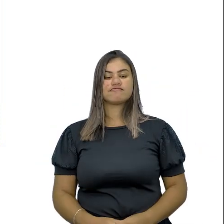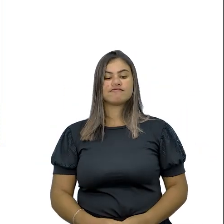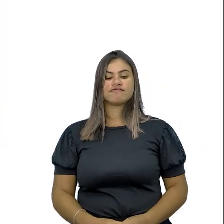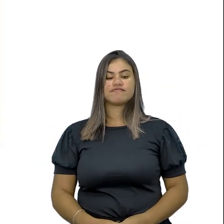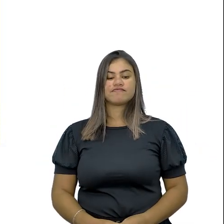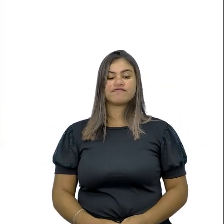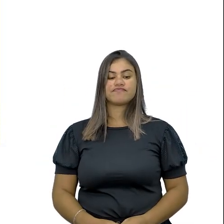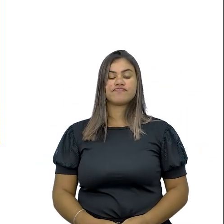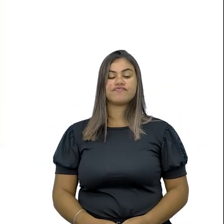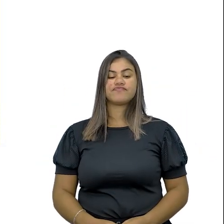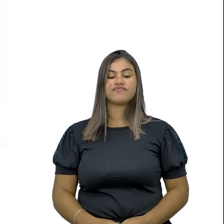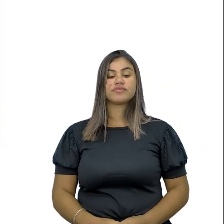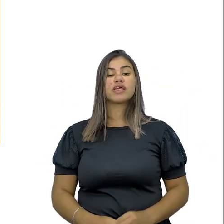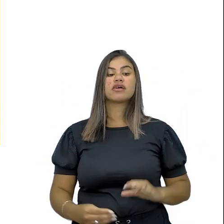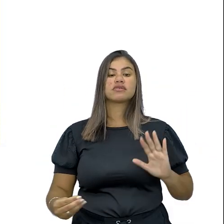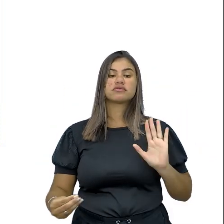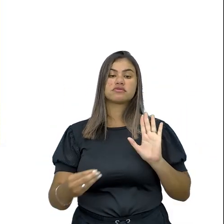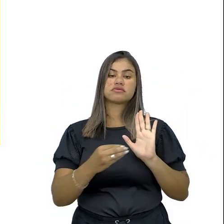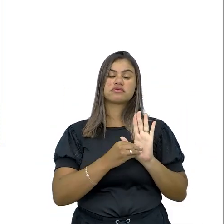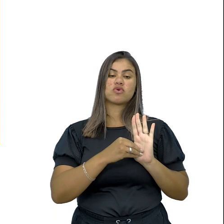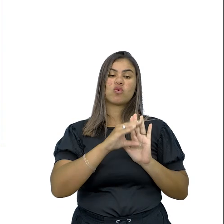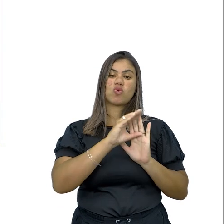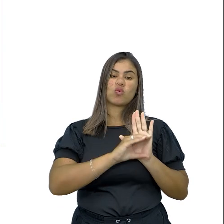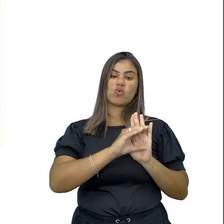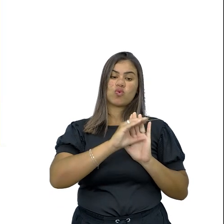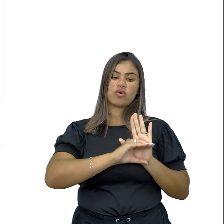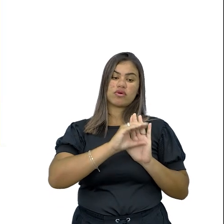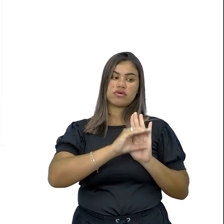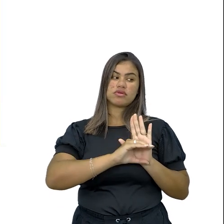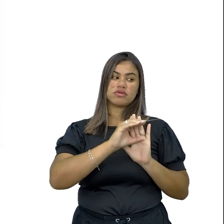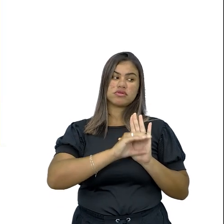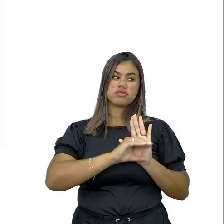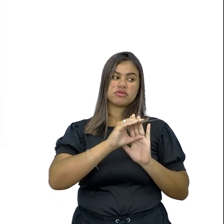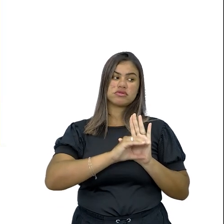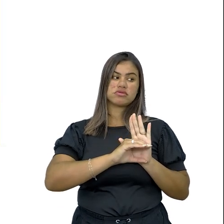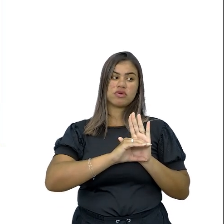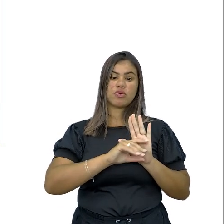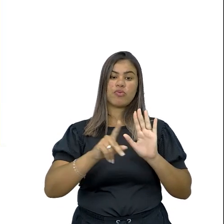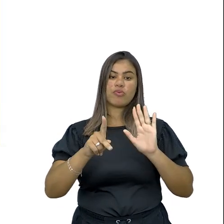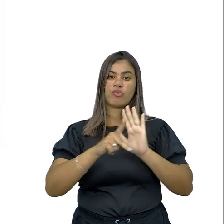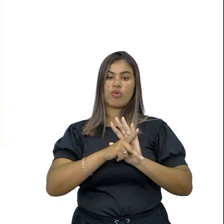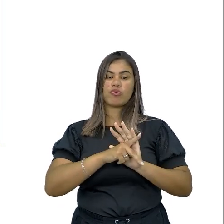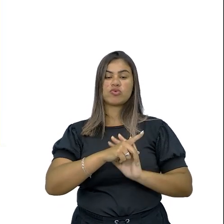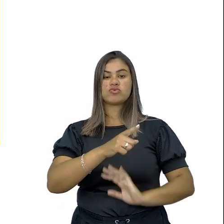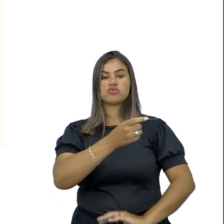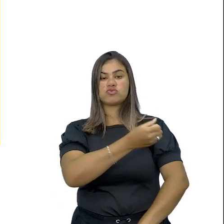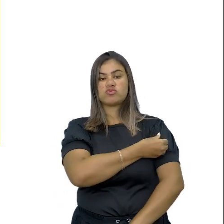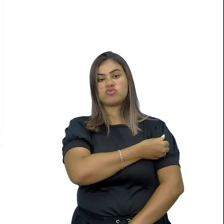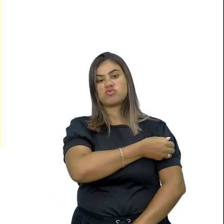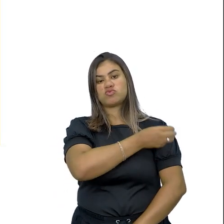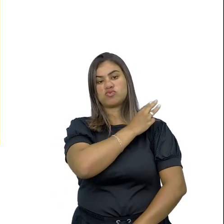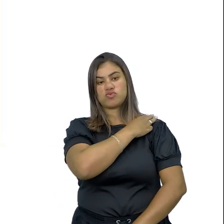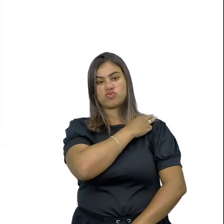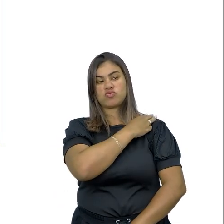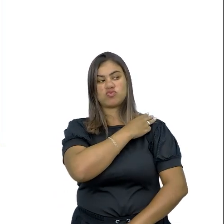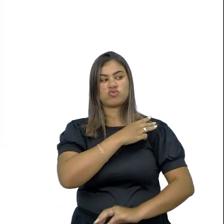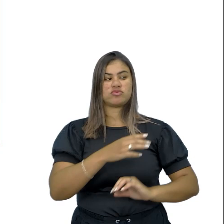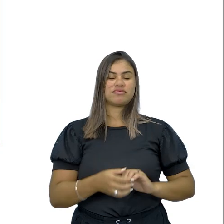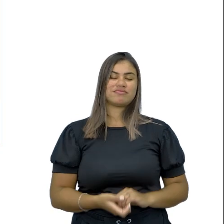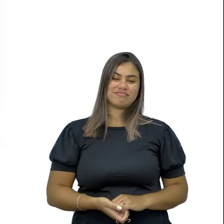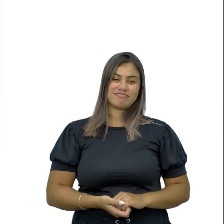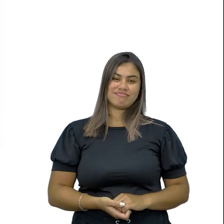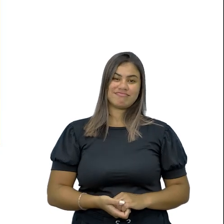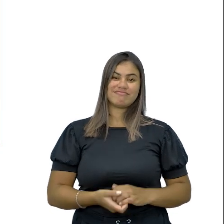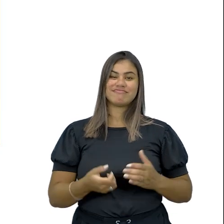Pessoal, isso é o que está posto no currículo do ensino médio. Está bem? No currículo paulista,